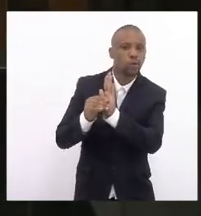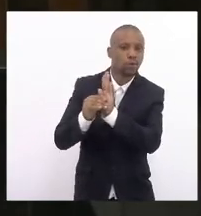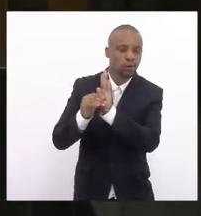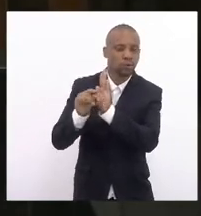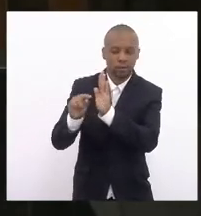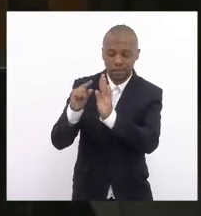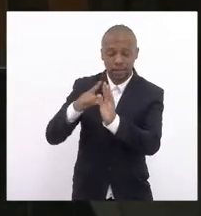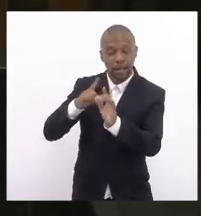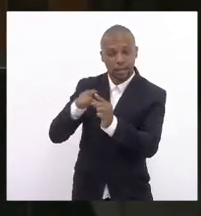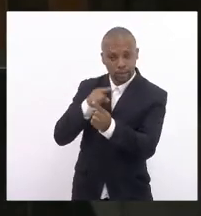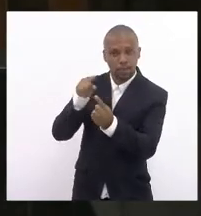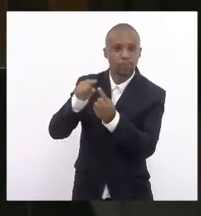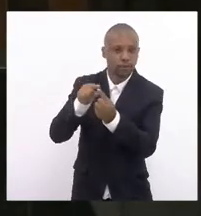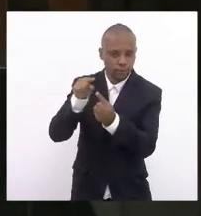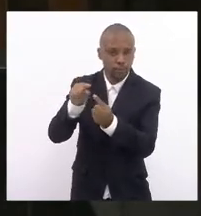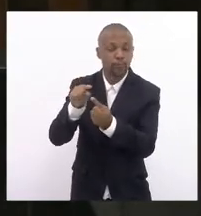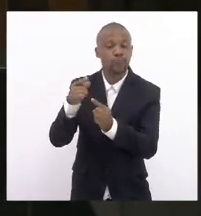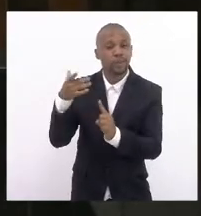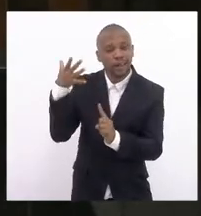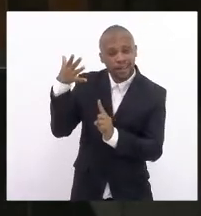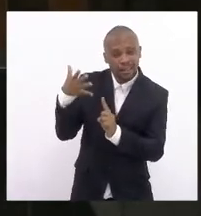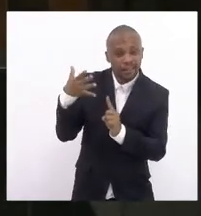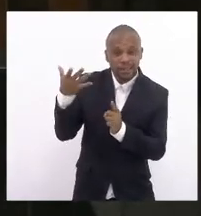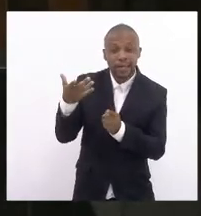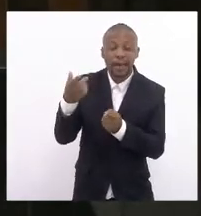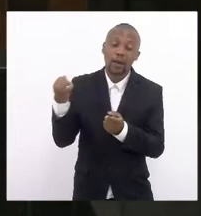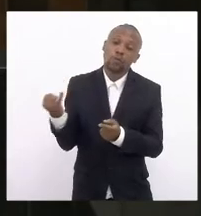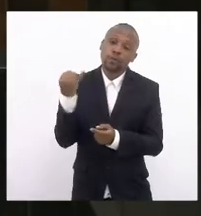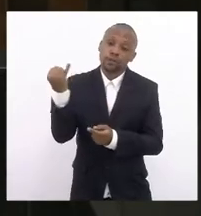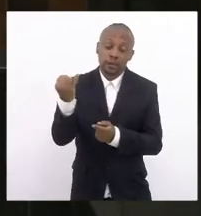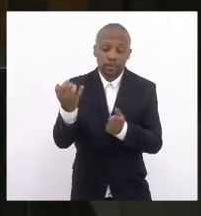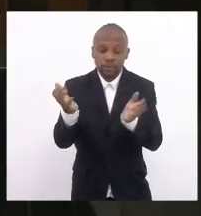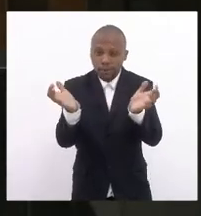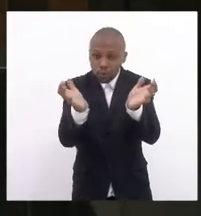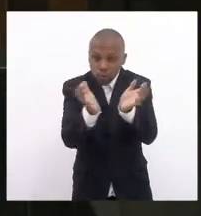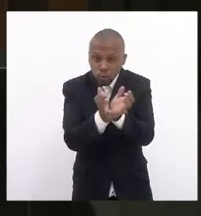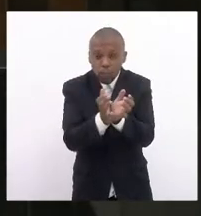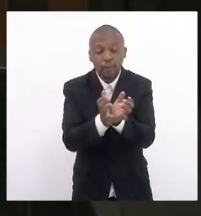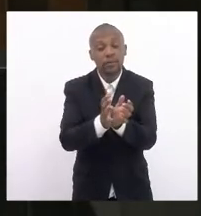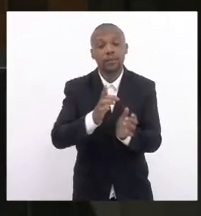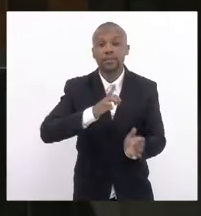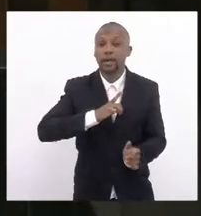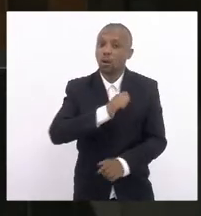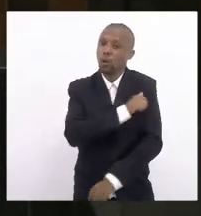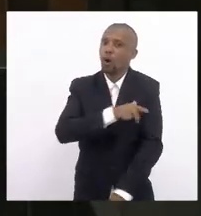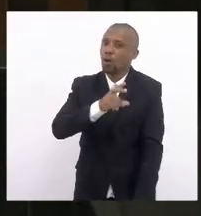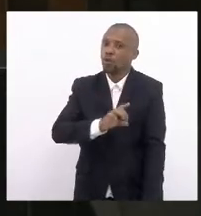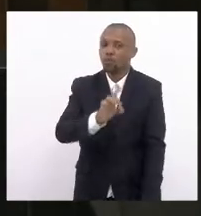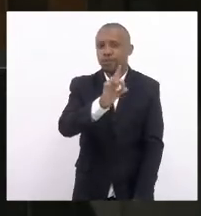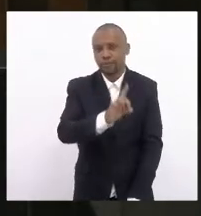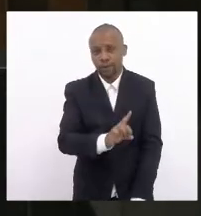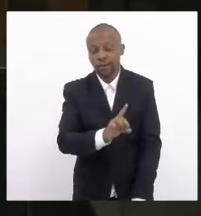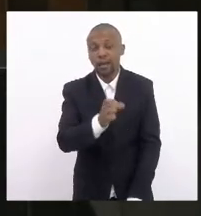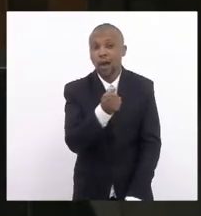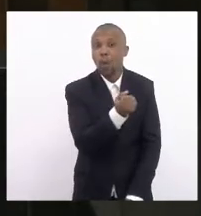muito importante uma sala com uma pessoa com deficiência não ter 40 alunos. Aliás, mesmo quando não tem uma pessoa com deficiência, é importante que a sala não seja tão cheia.